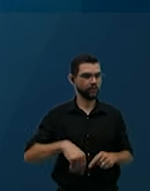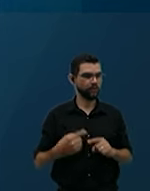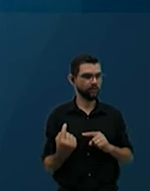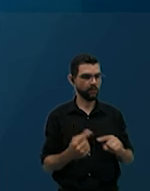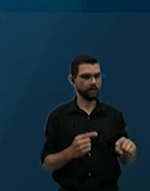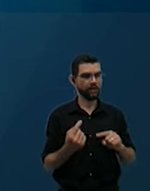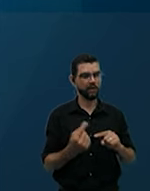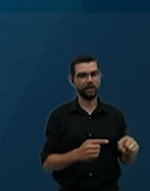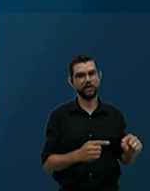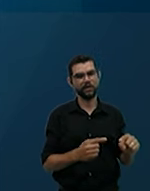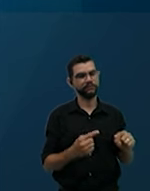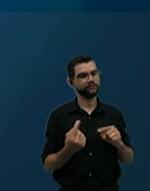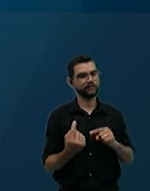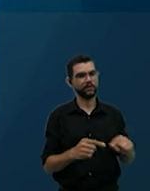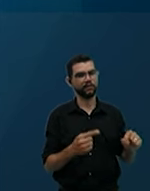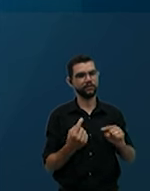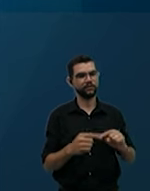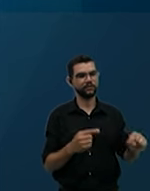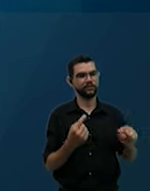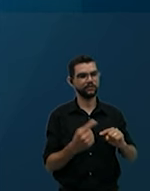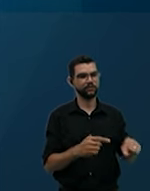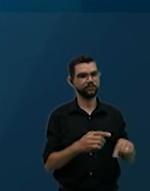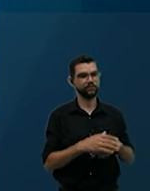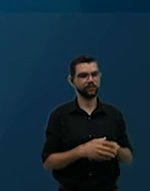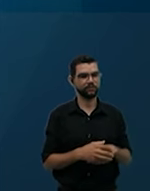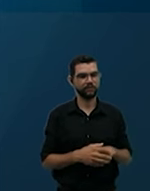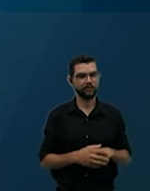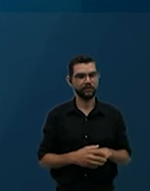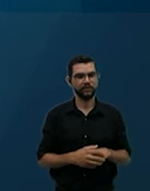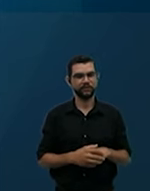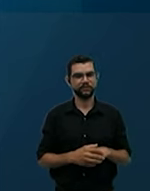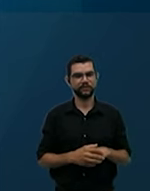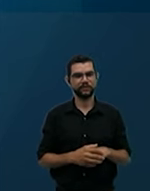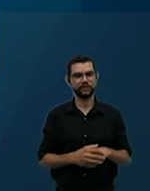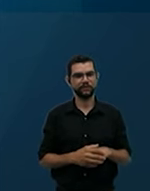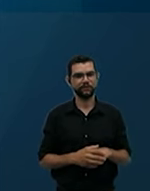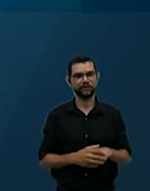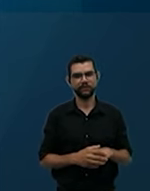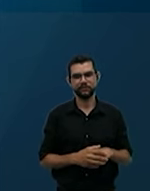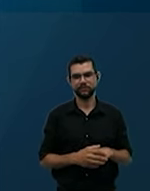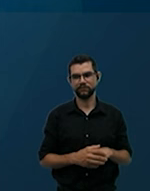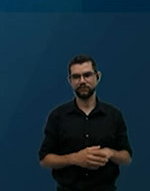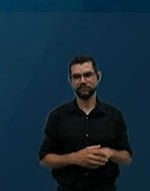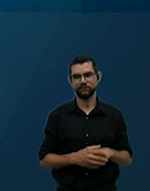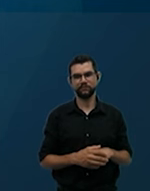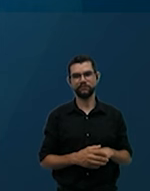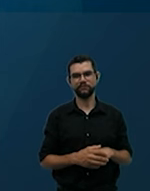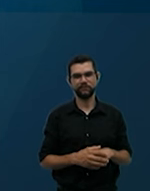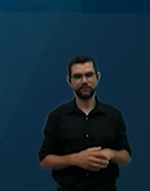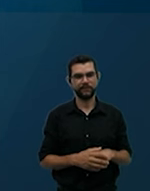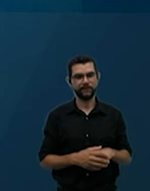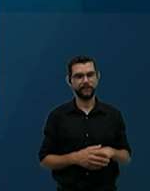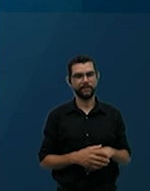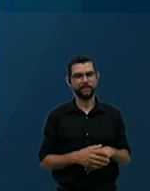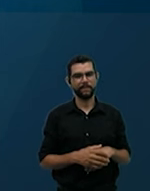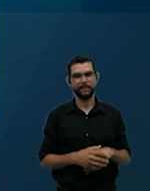devem incidir a partir do evento danoso nos termos da súmula 54 do